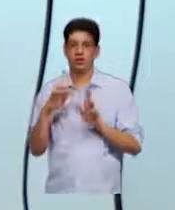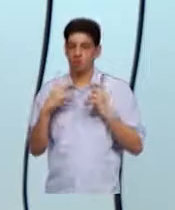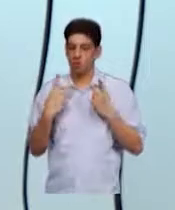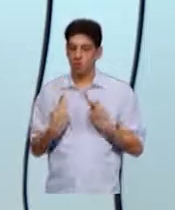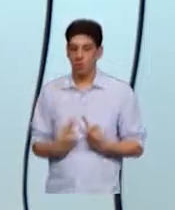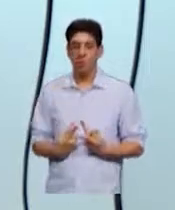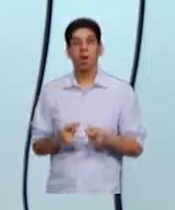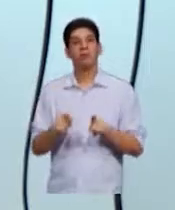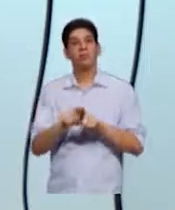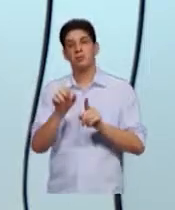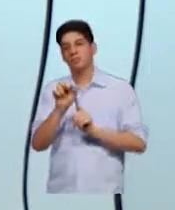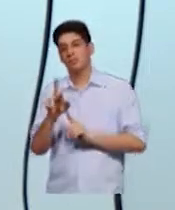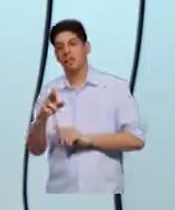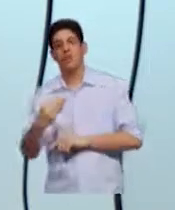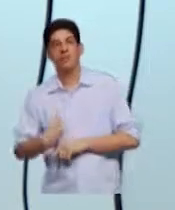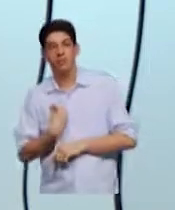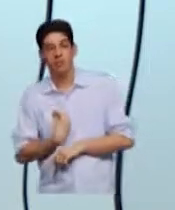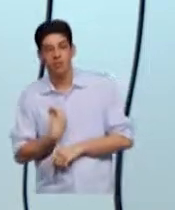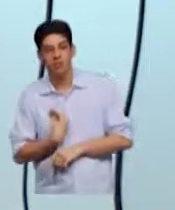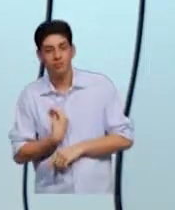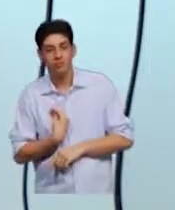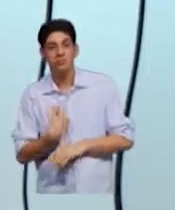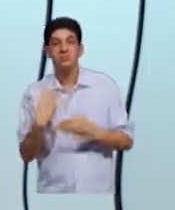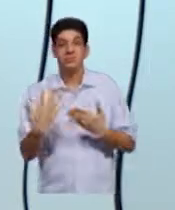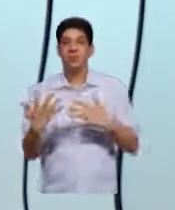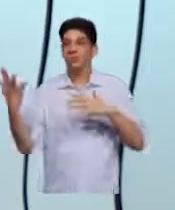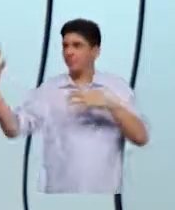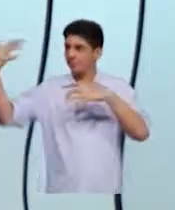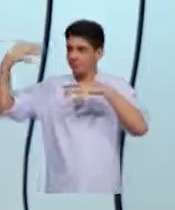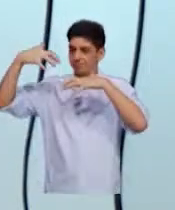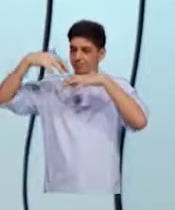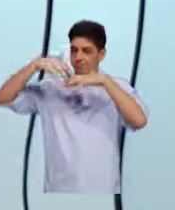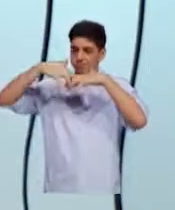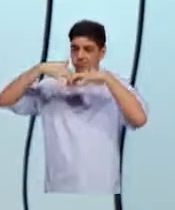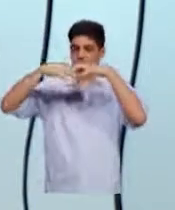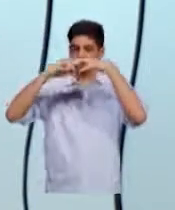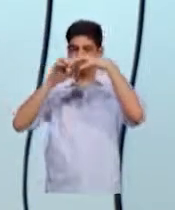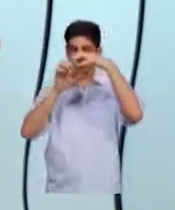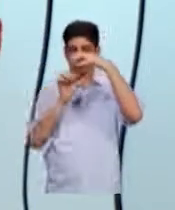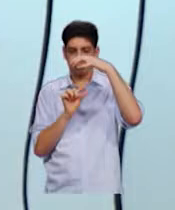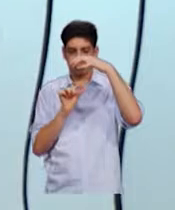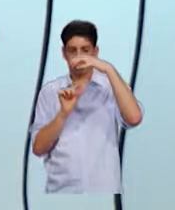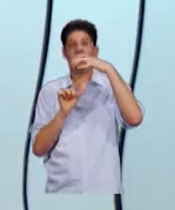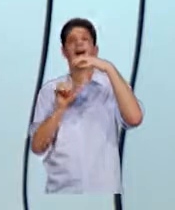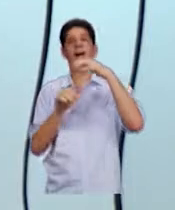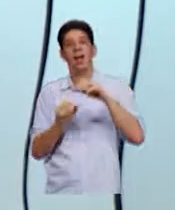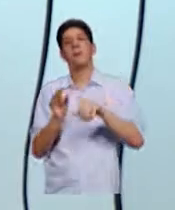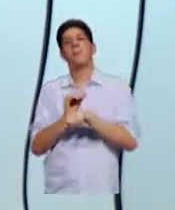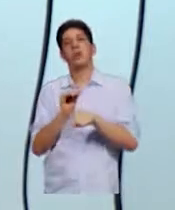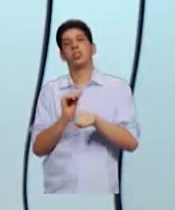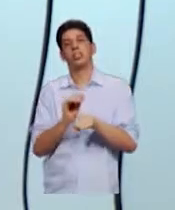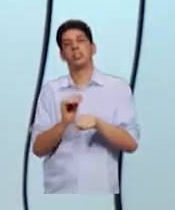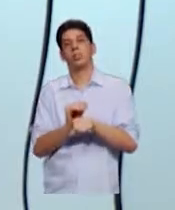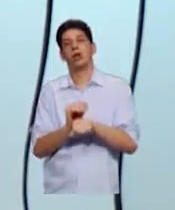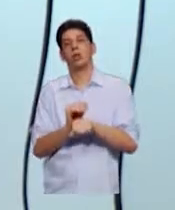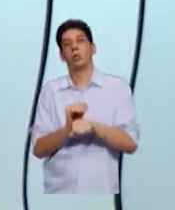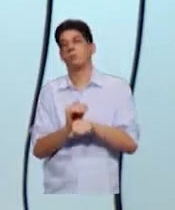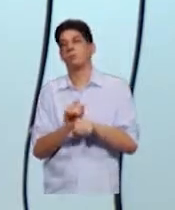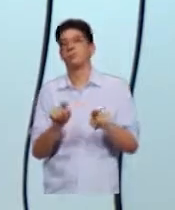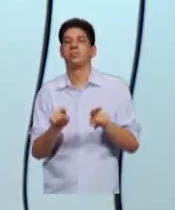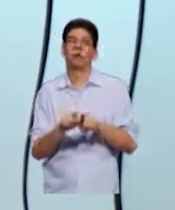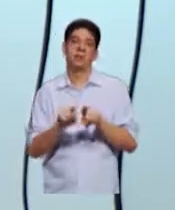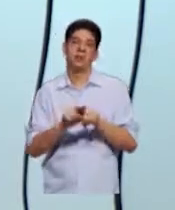vivos. Então, quando essa camada ela filtra esses raios, de certa forma, ela está protegendo os seres